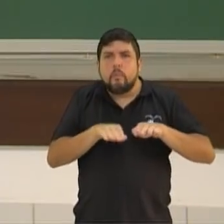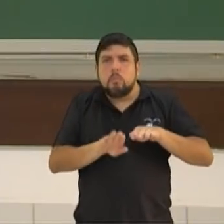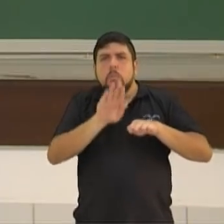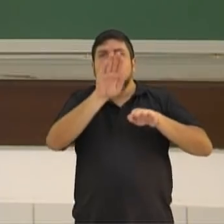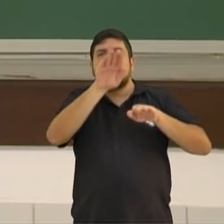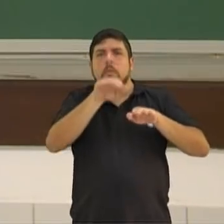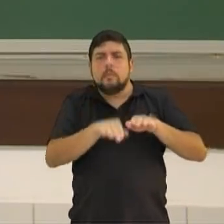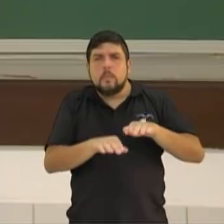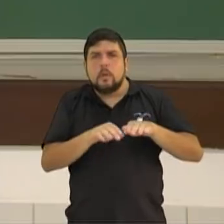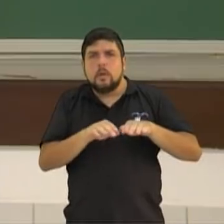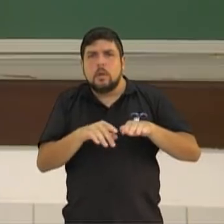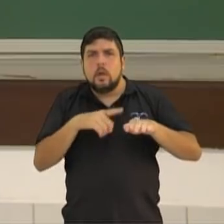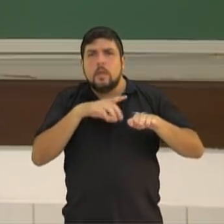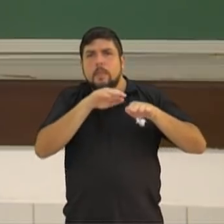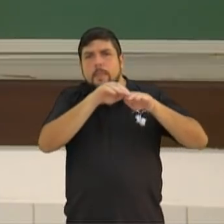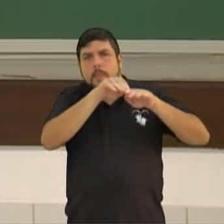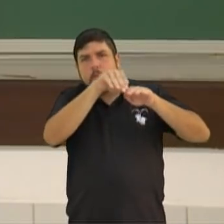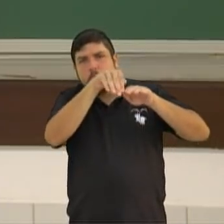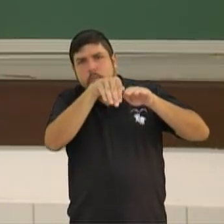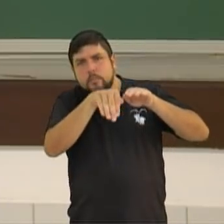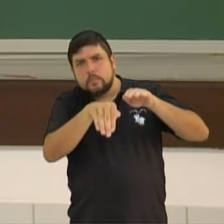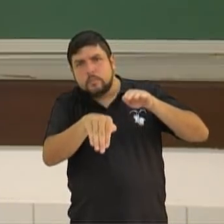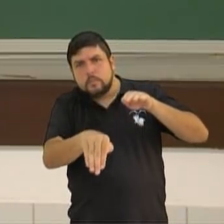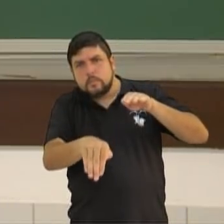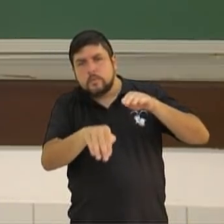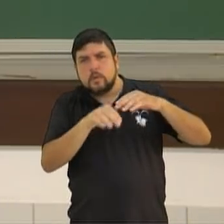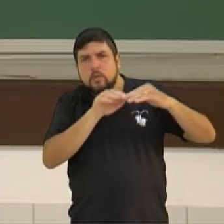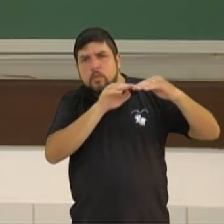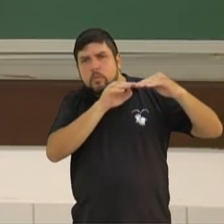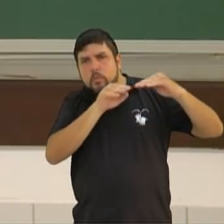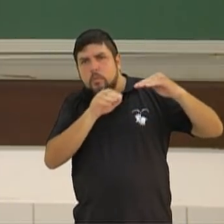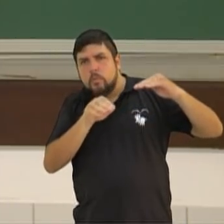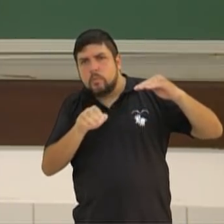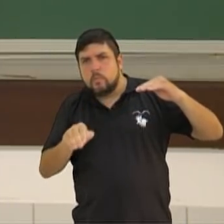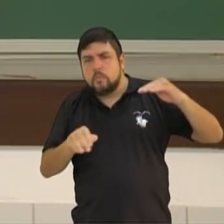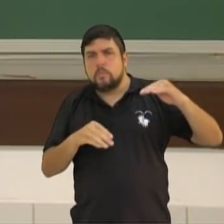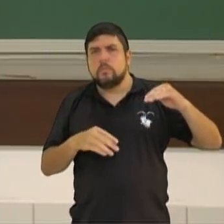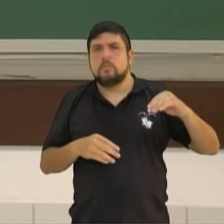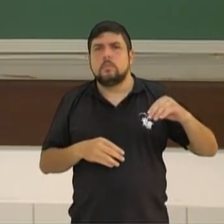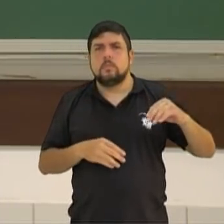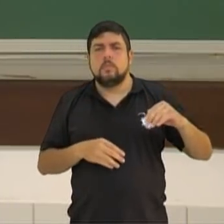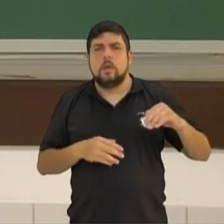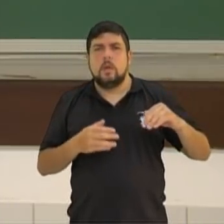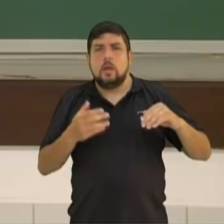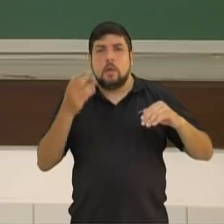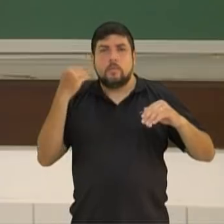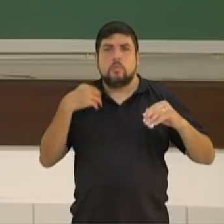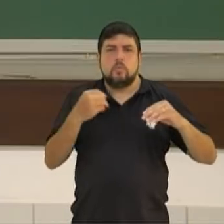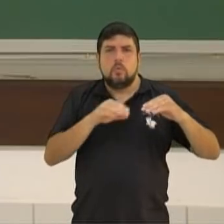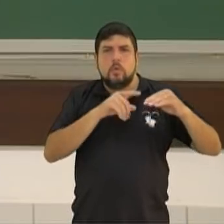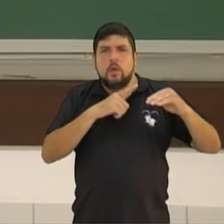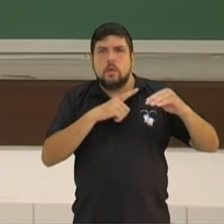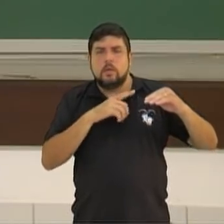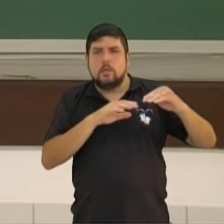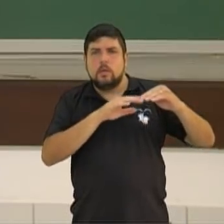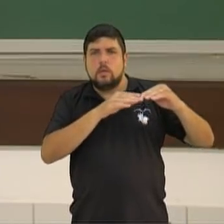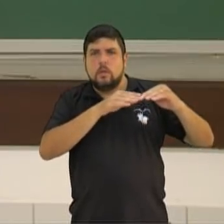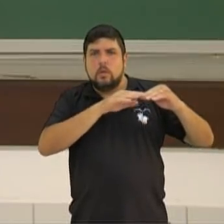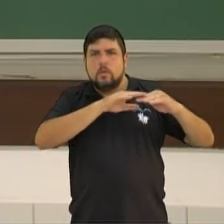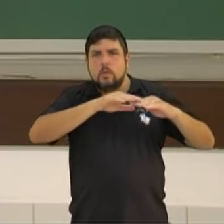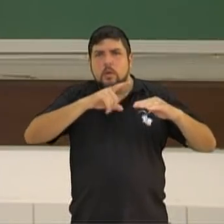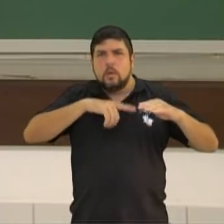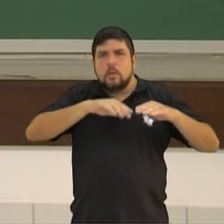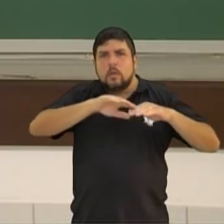saltos, curvas inclinadas, né? A gente chamava de corcovas, né? Que é aqueles